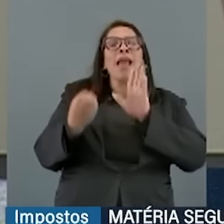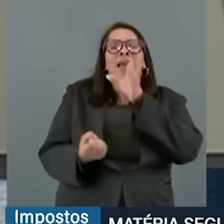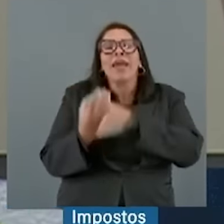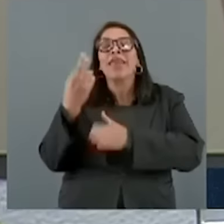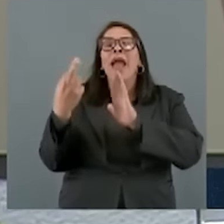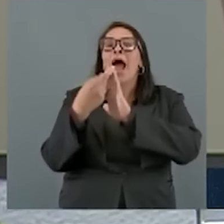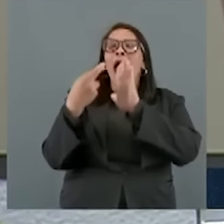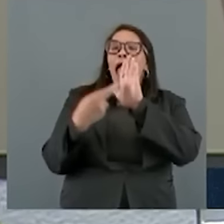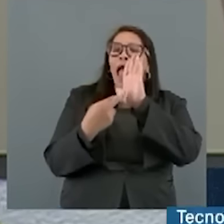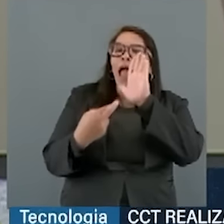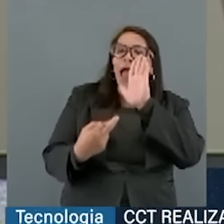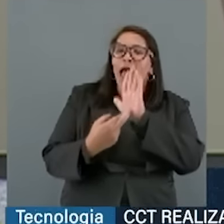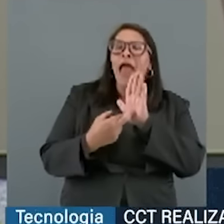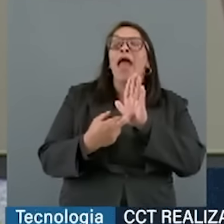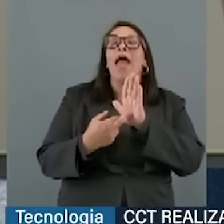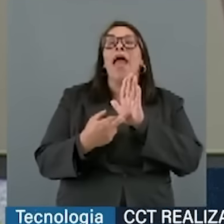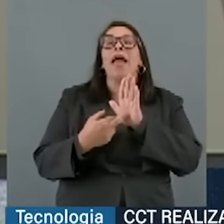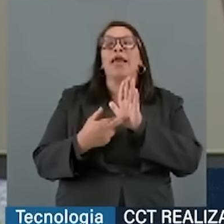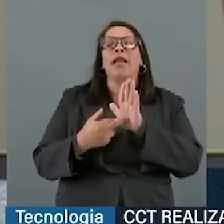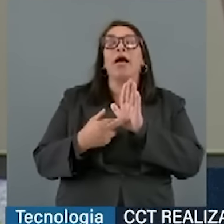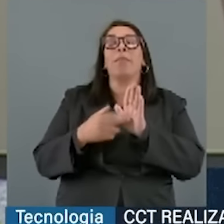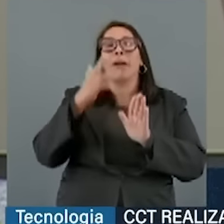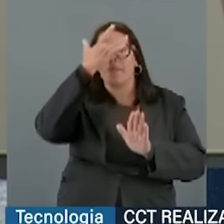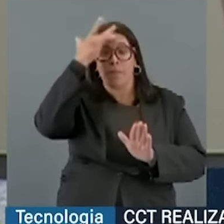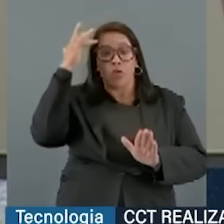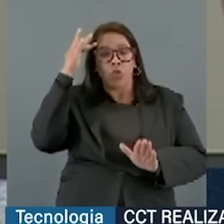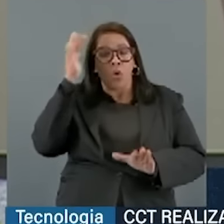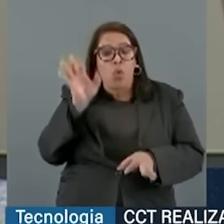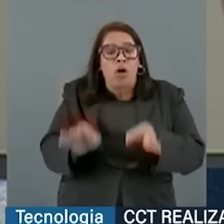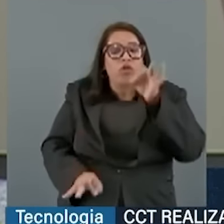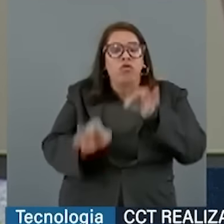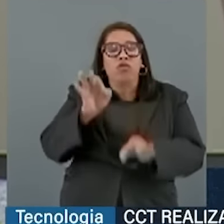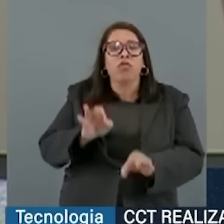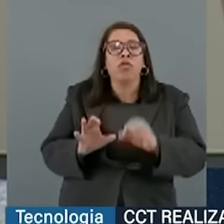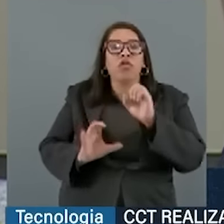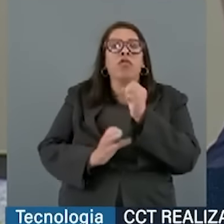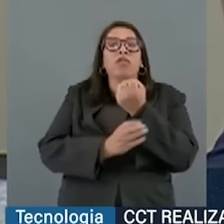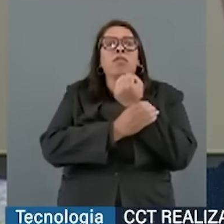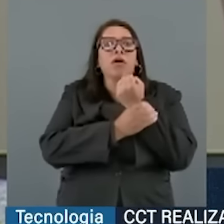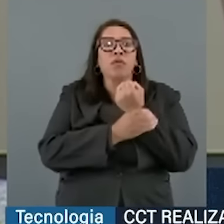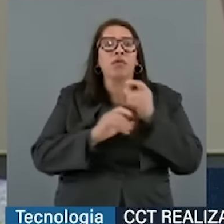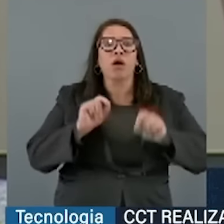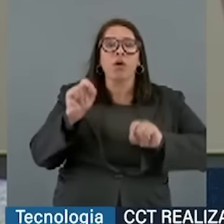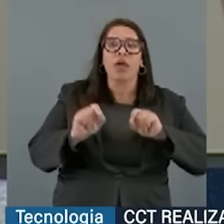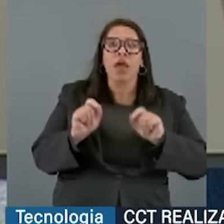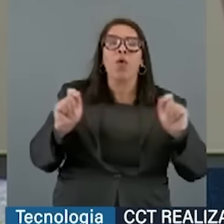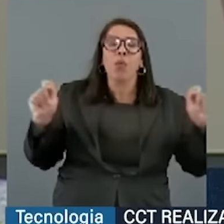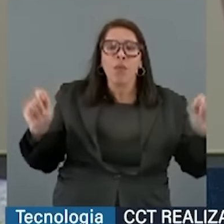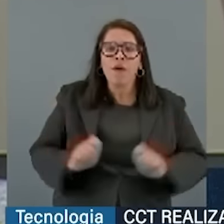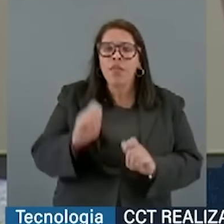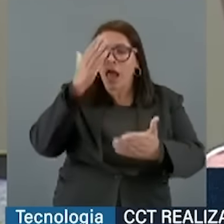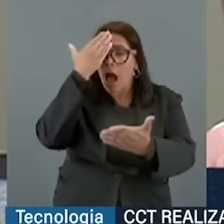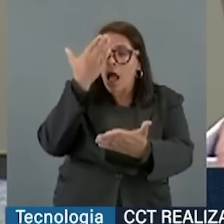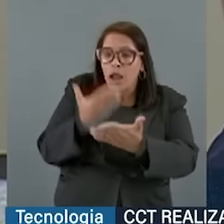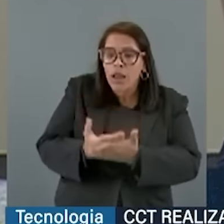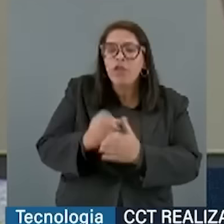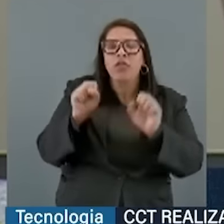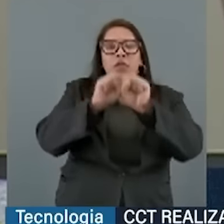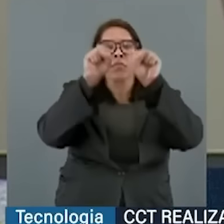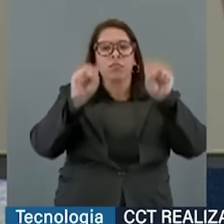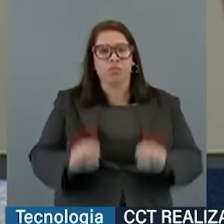de atuação de um magistrado com o objetivo de assegurar justamente a credibilidade do sistema de